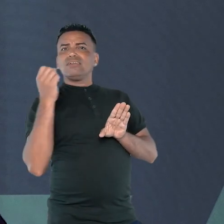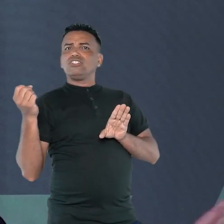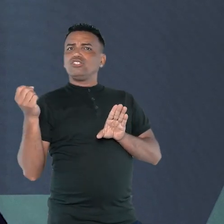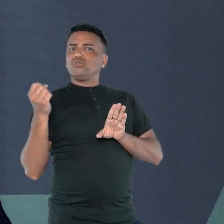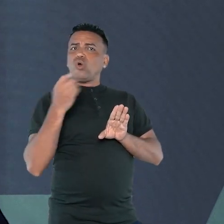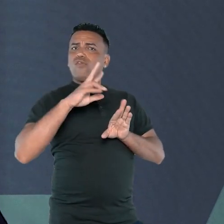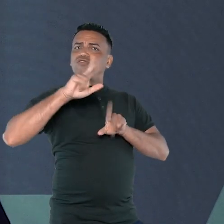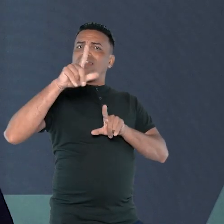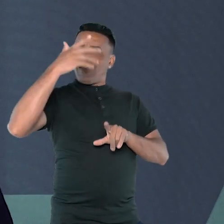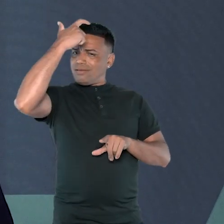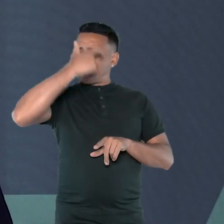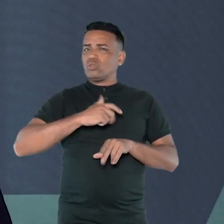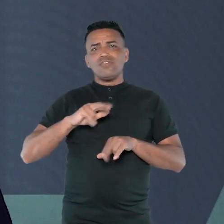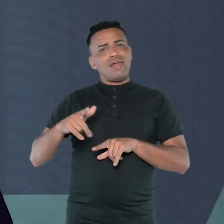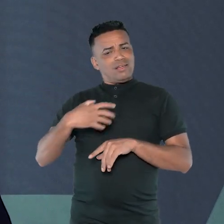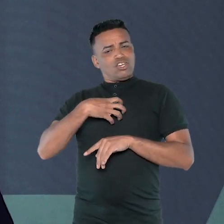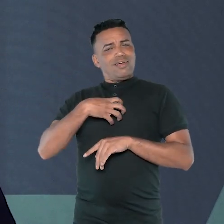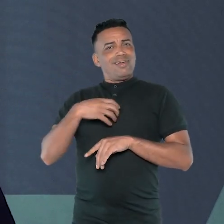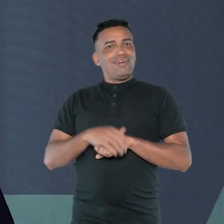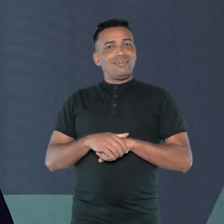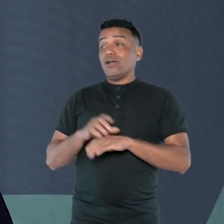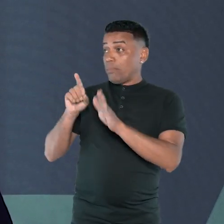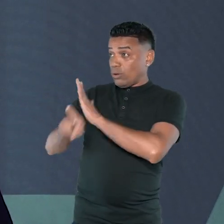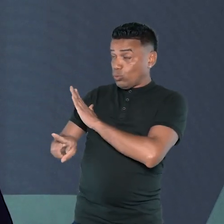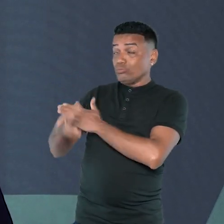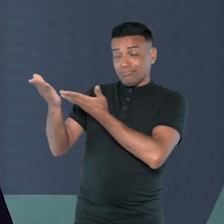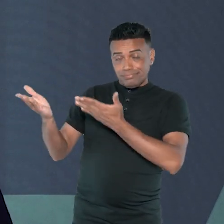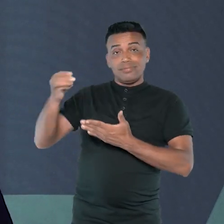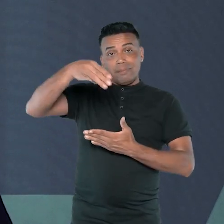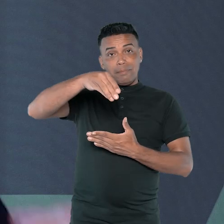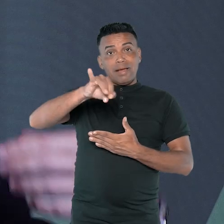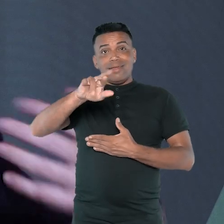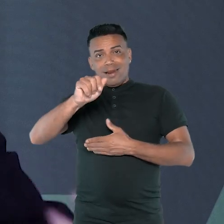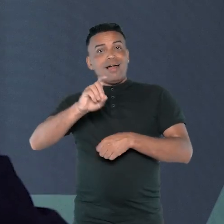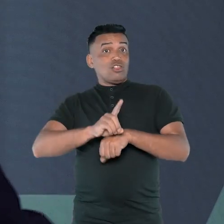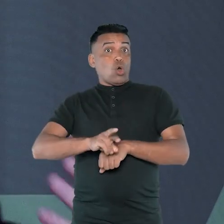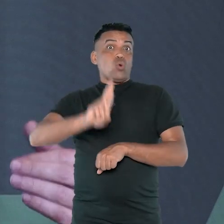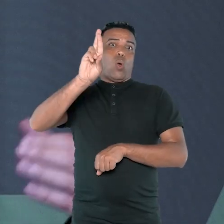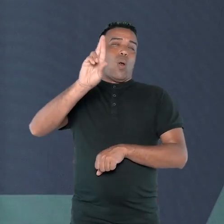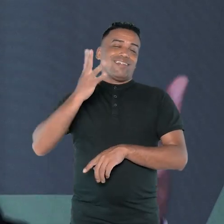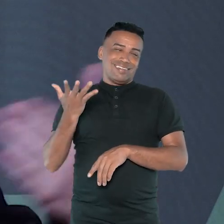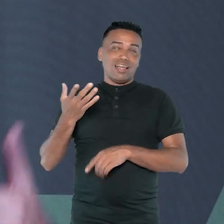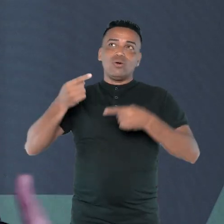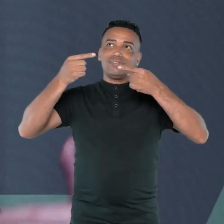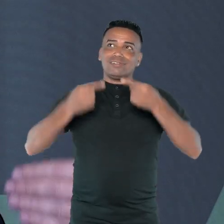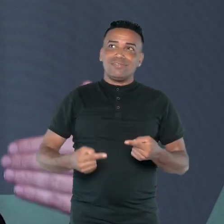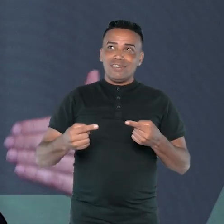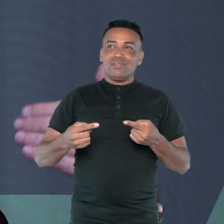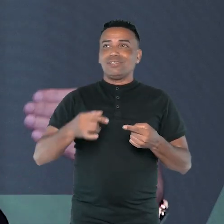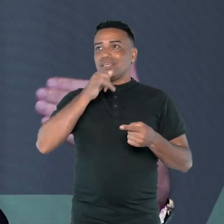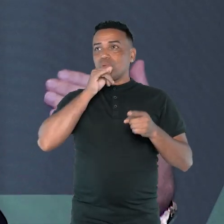pergunta, doutora, é exatamente essa, assim. E nesse desafio desse